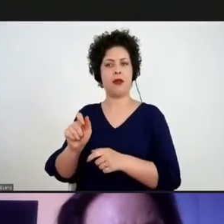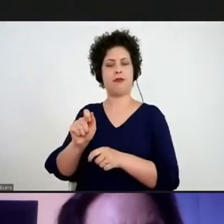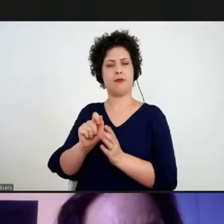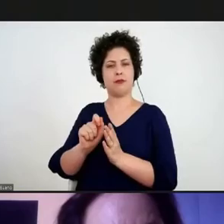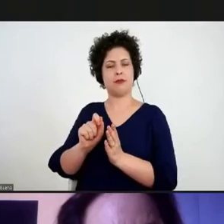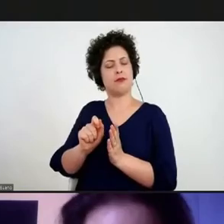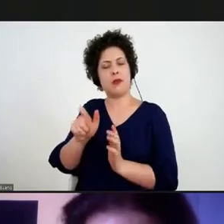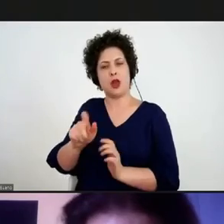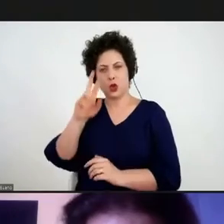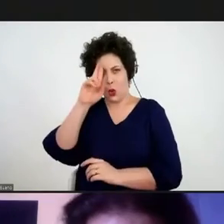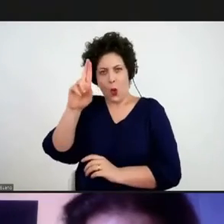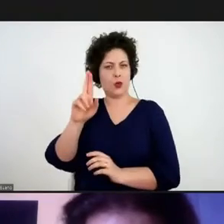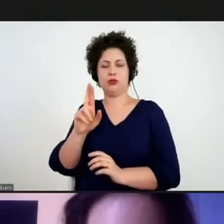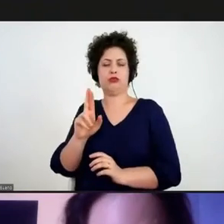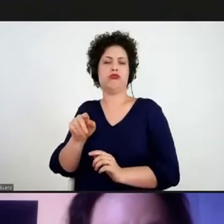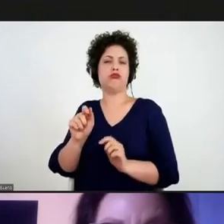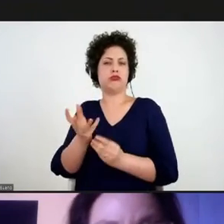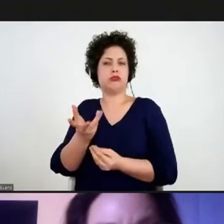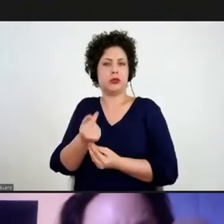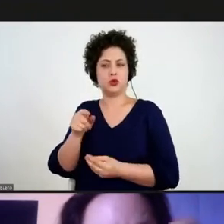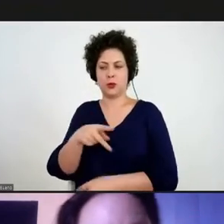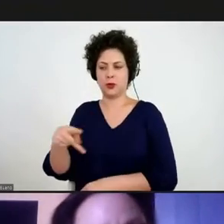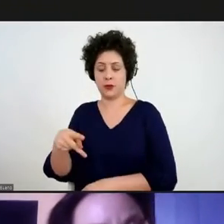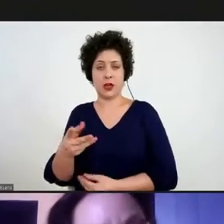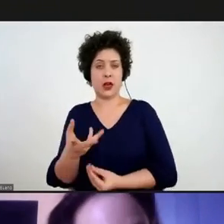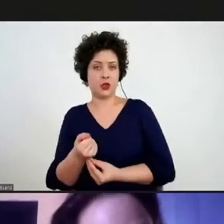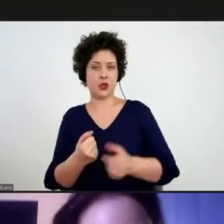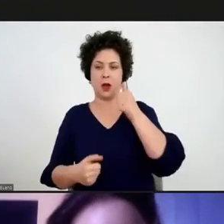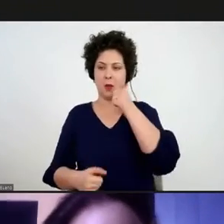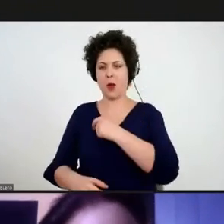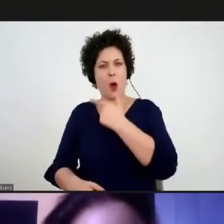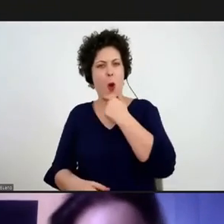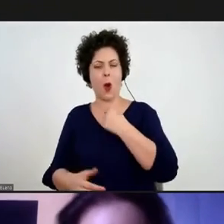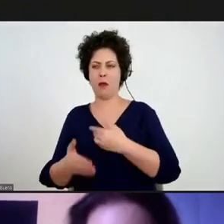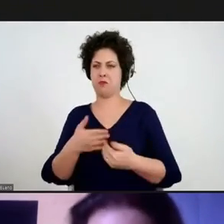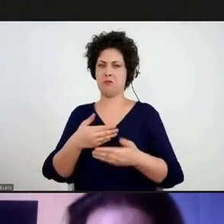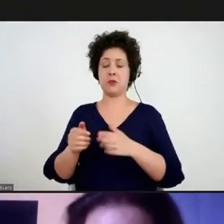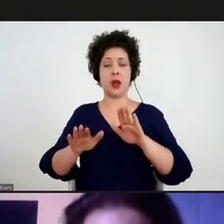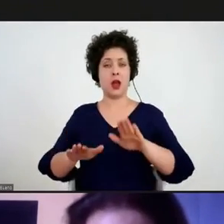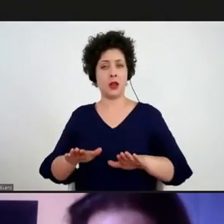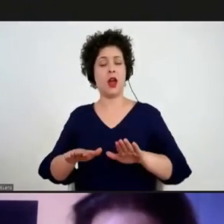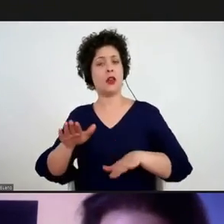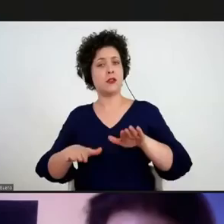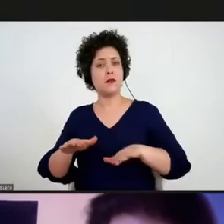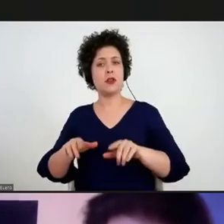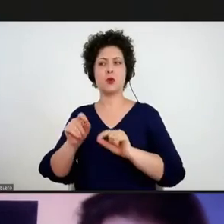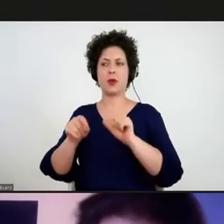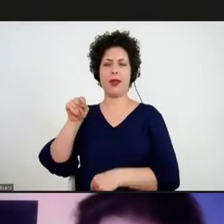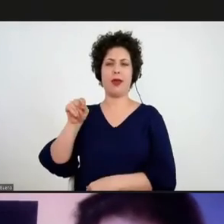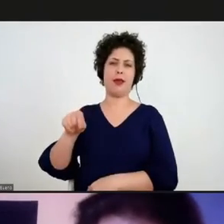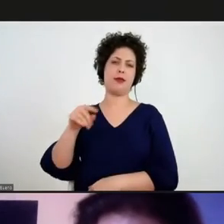dissolve. Então, o professor artista, a professora artista, muitas vezes trabalha com